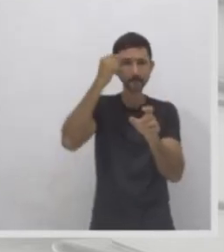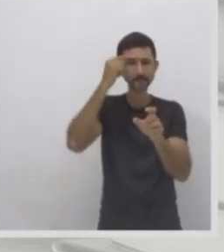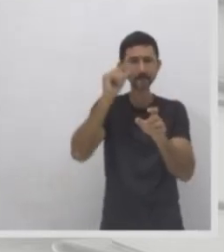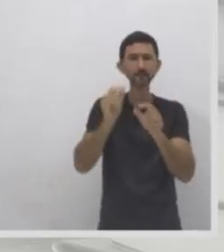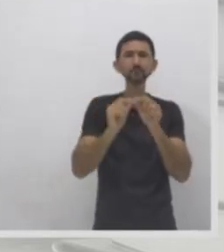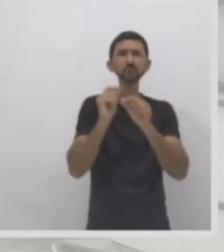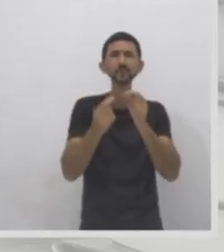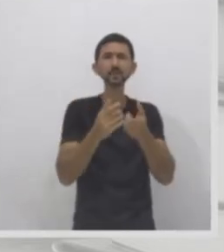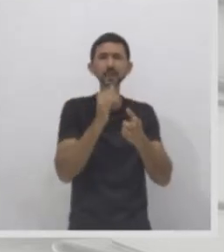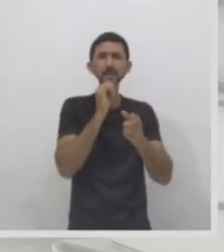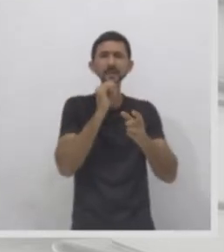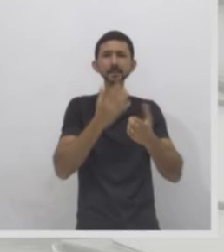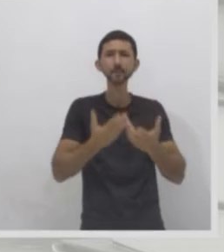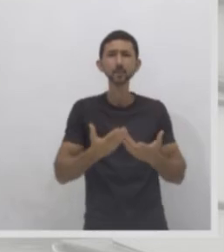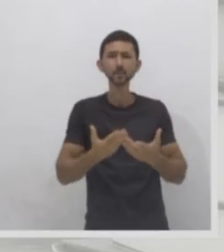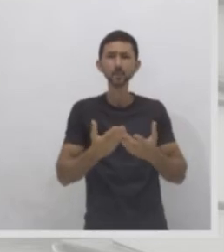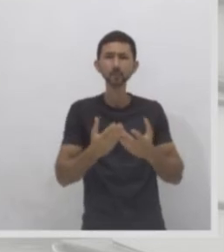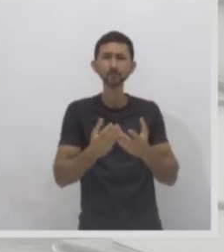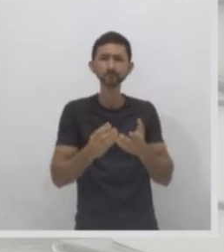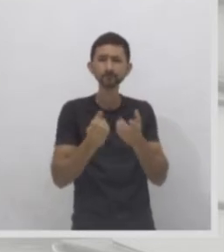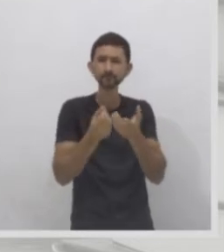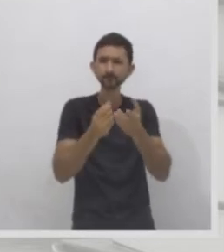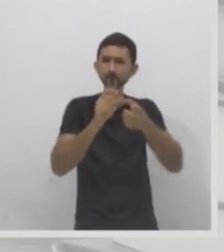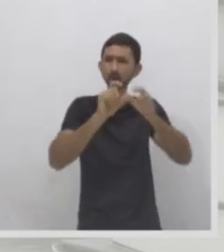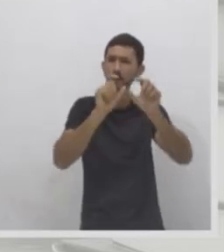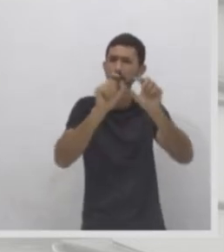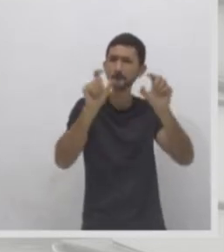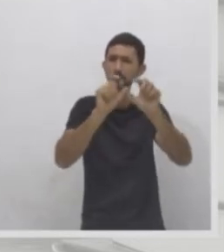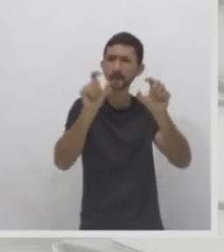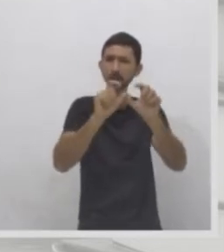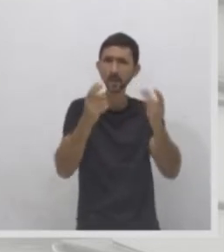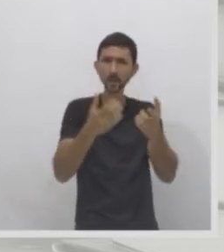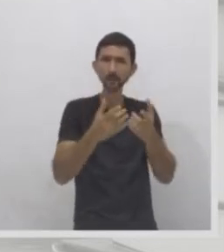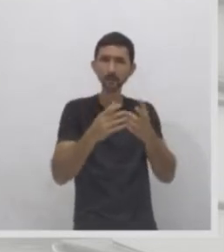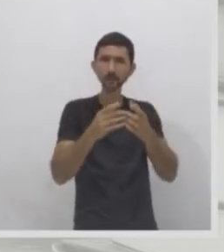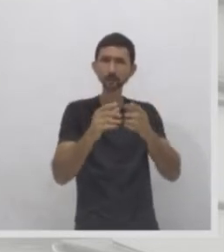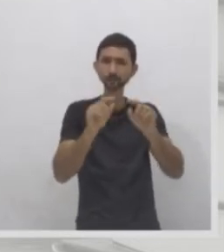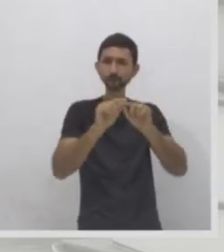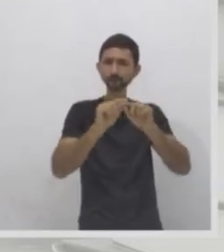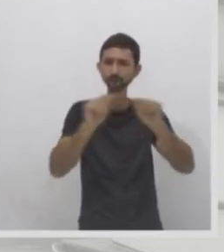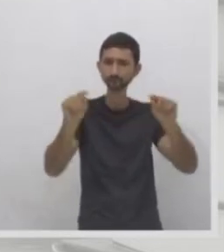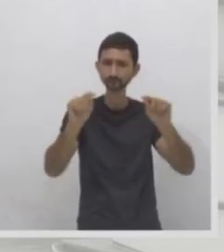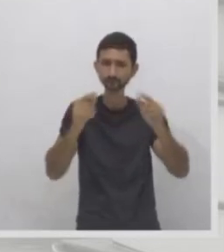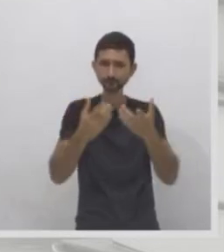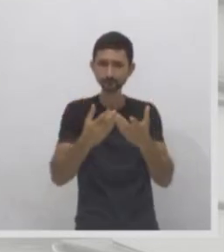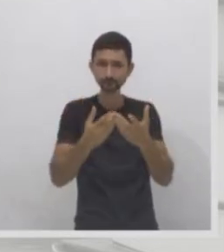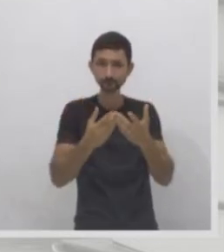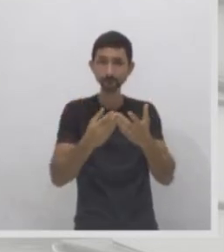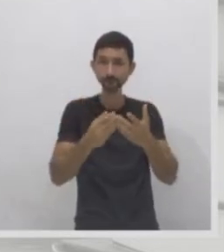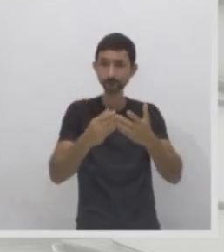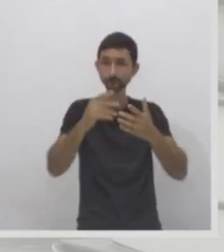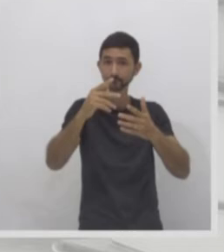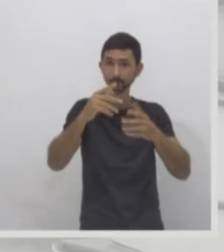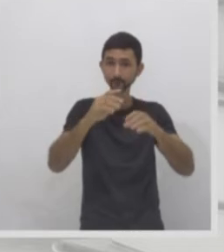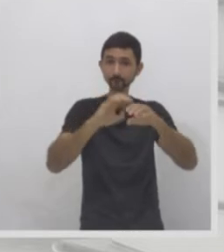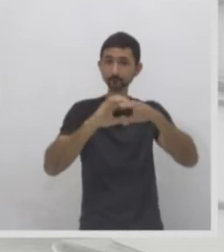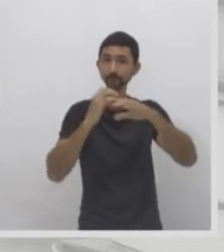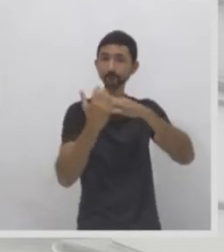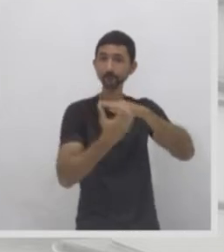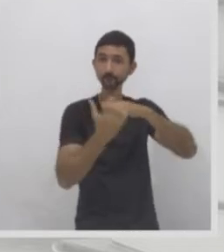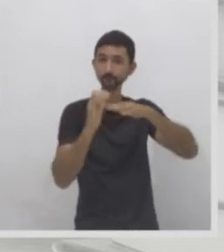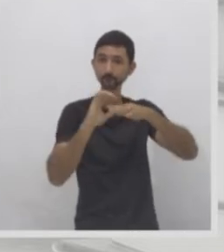vai ver que a expressão, ela poderia sair, a destacada, a expressão de pandemia, ela poderia sair.